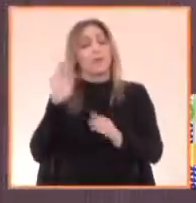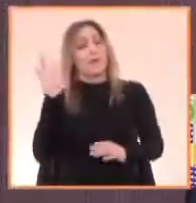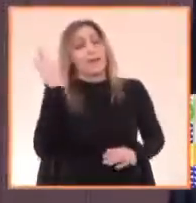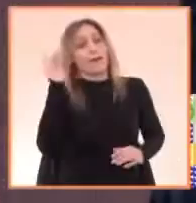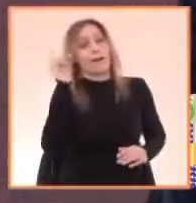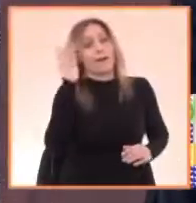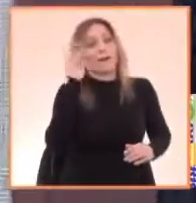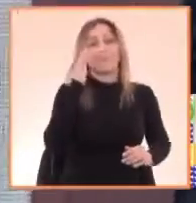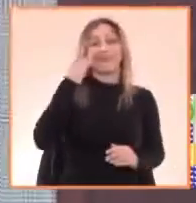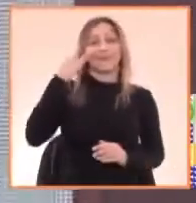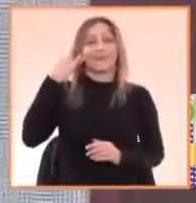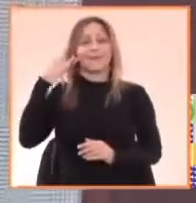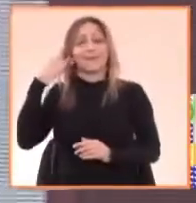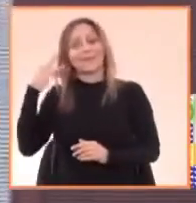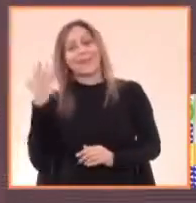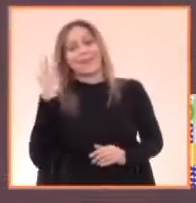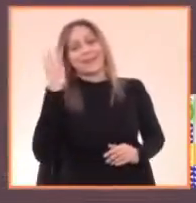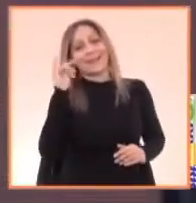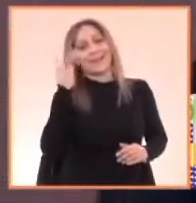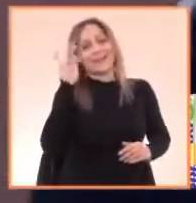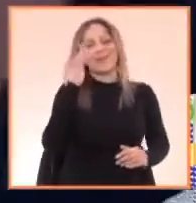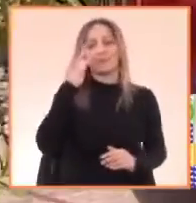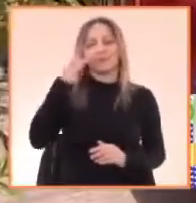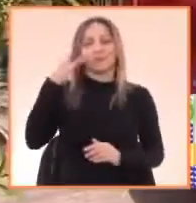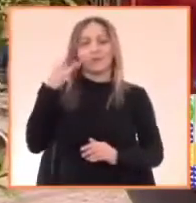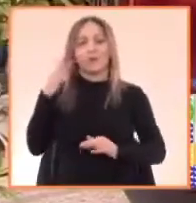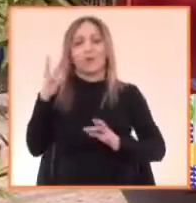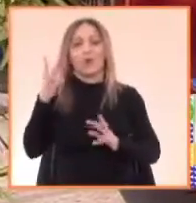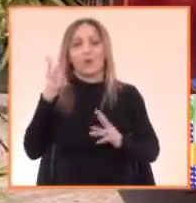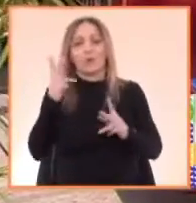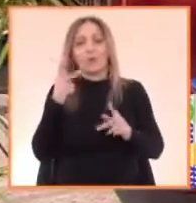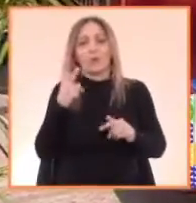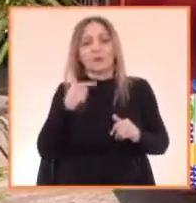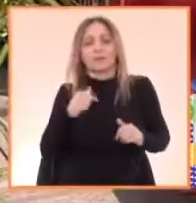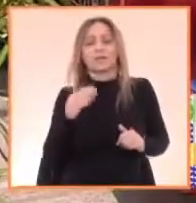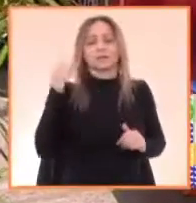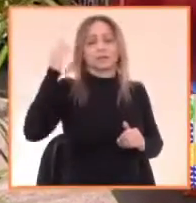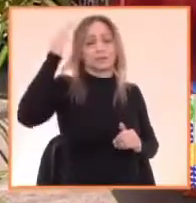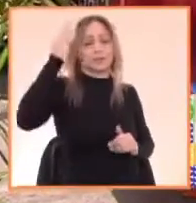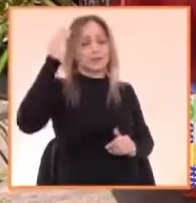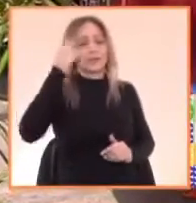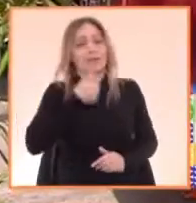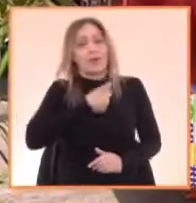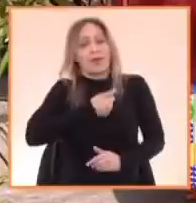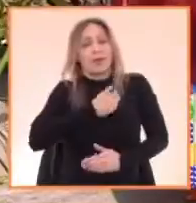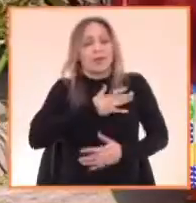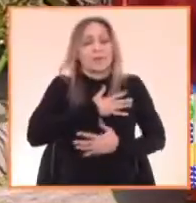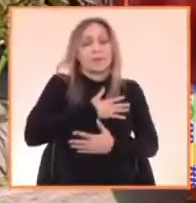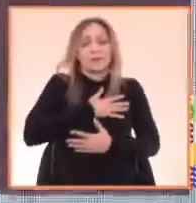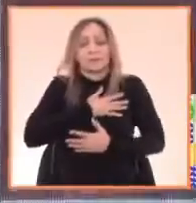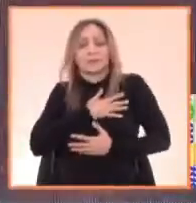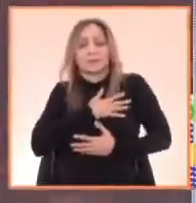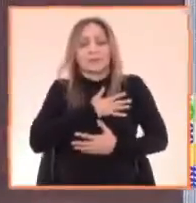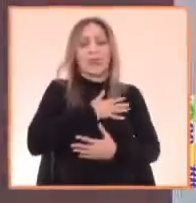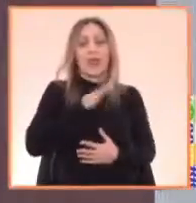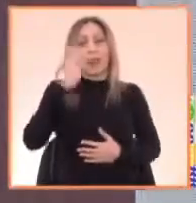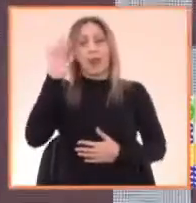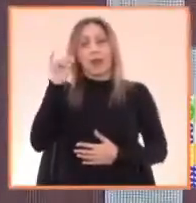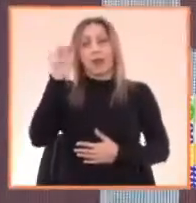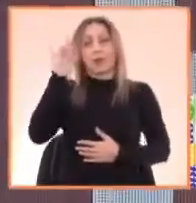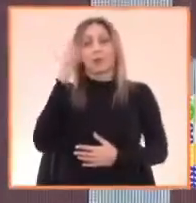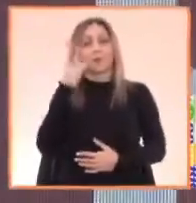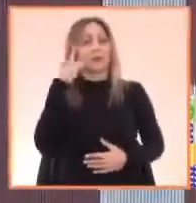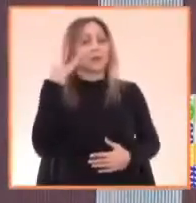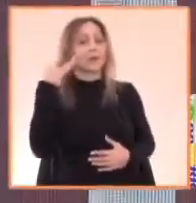morena, alô, morena, quantas saudades eu tenho de te abraçar. Alô, morena,